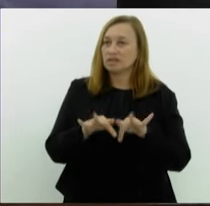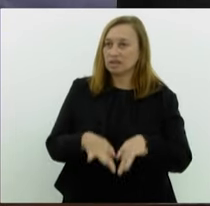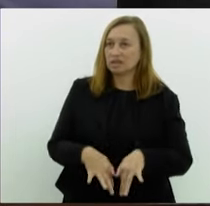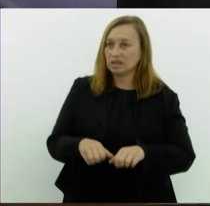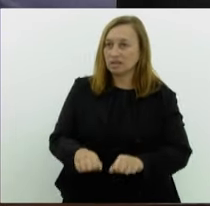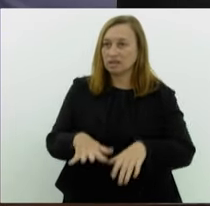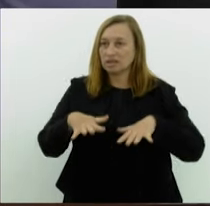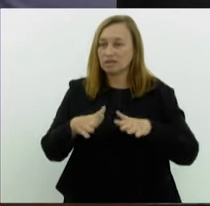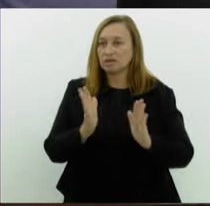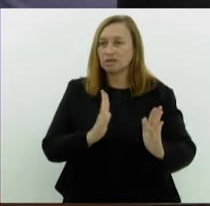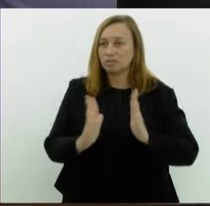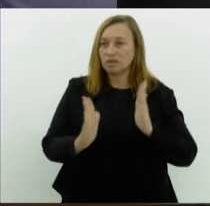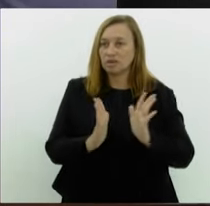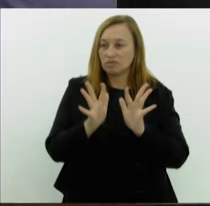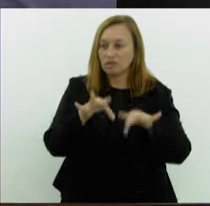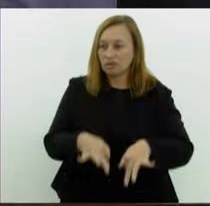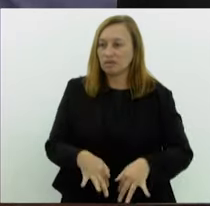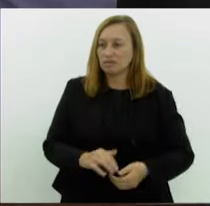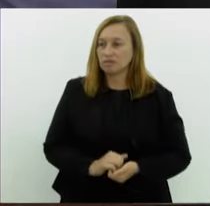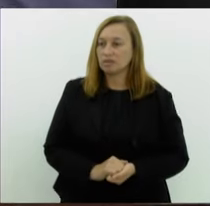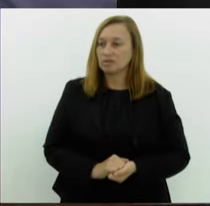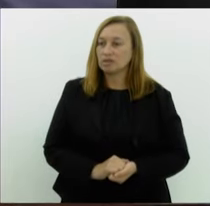sessão, passa-se ao expediente final.